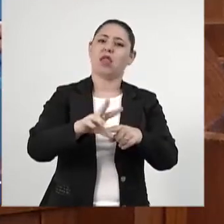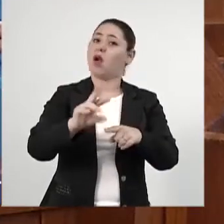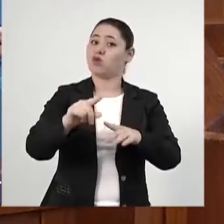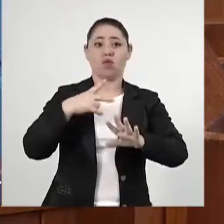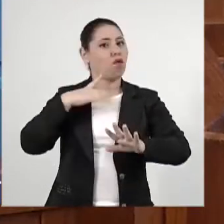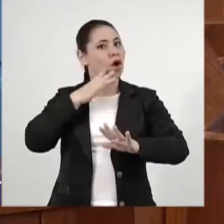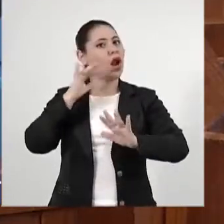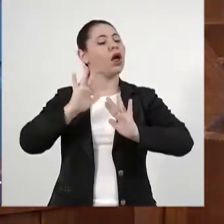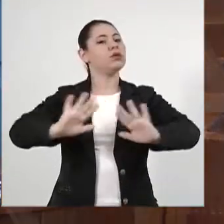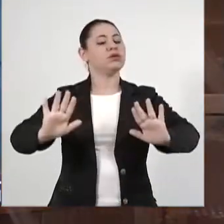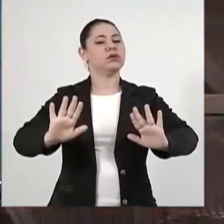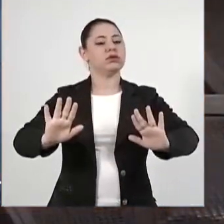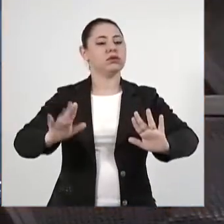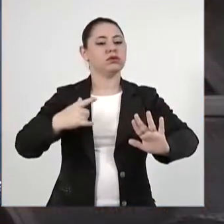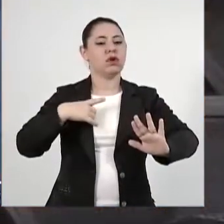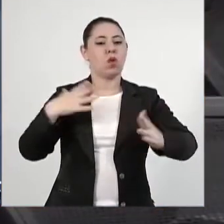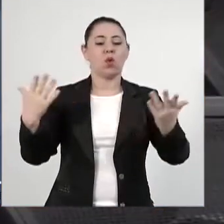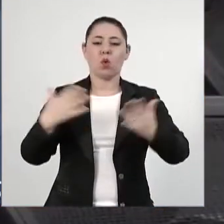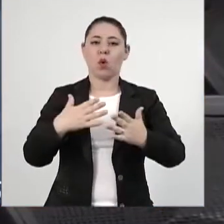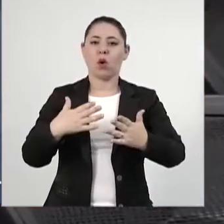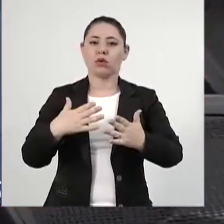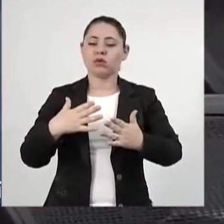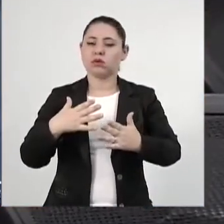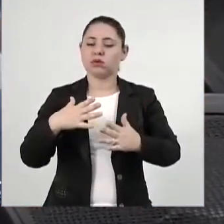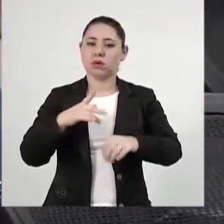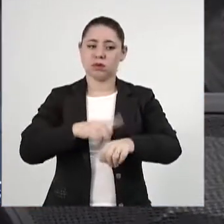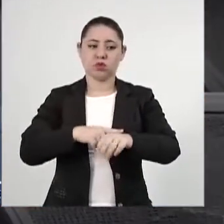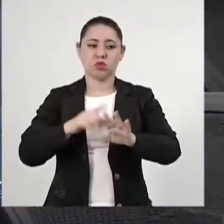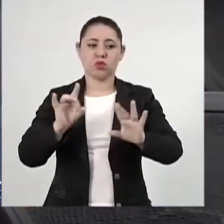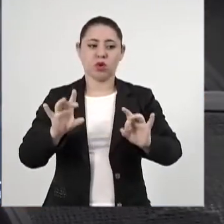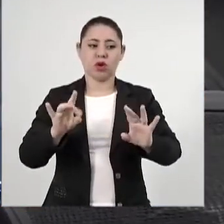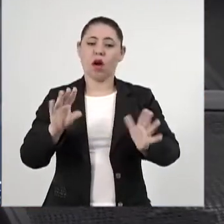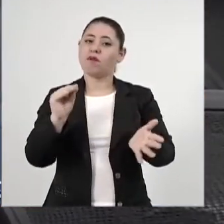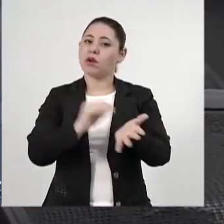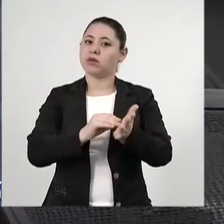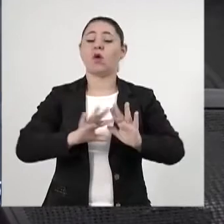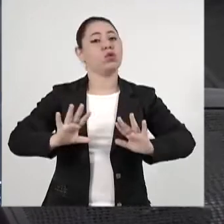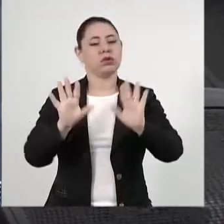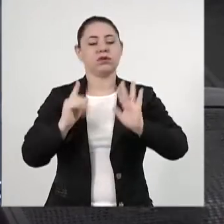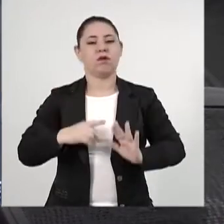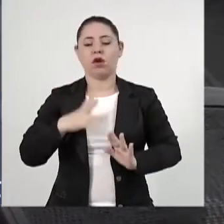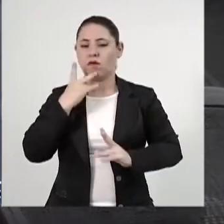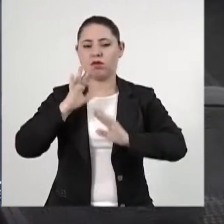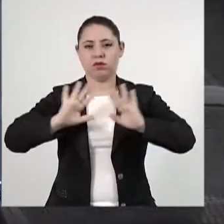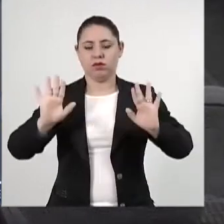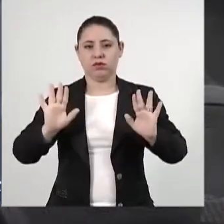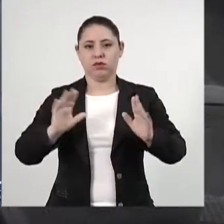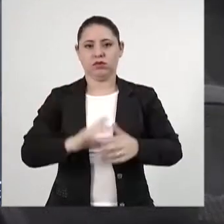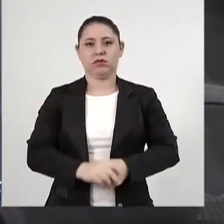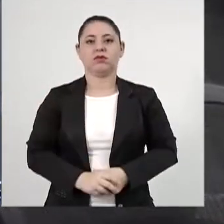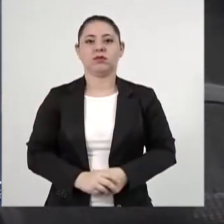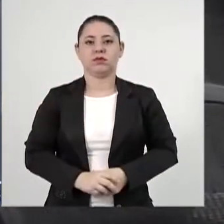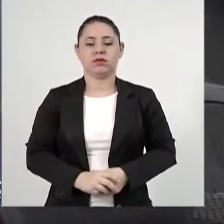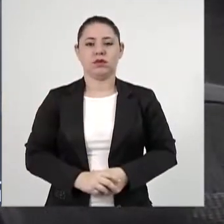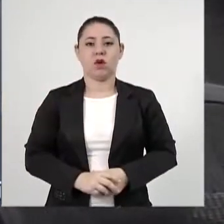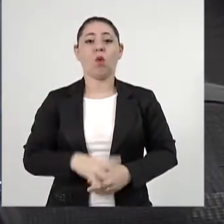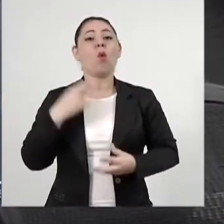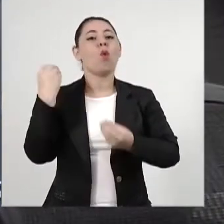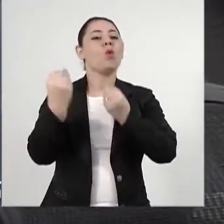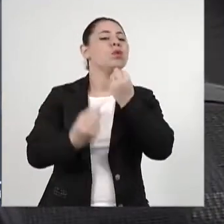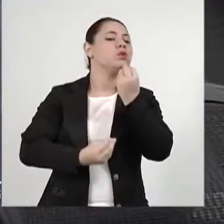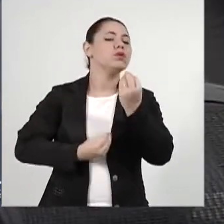Vossa Excelência falou, Vossa Excelência se posicionou. Vossa Excelência se posicionou. Da